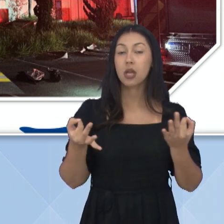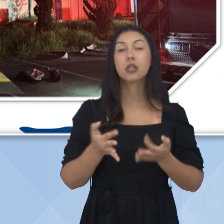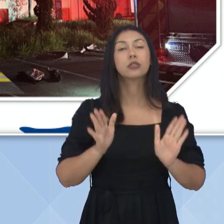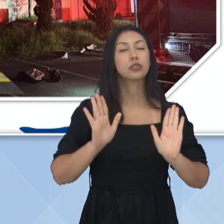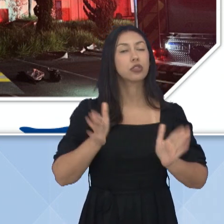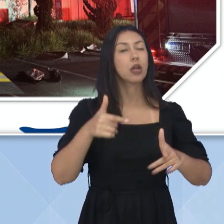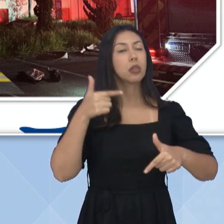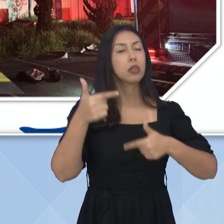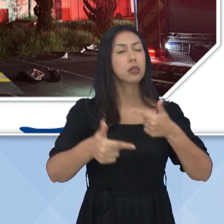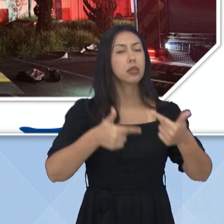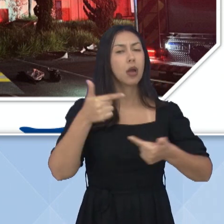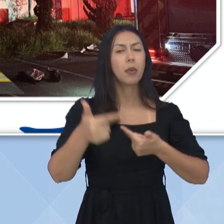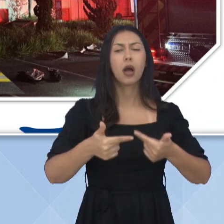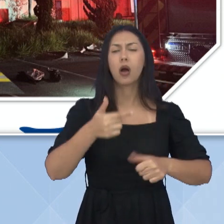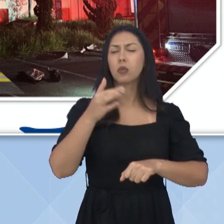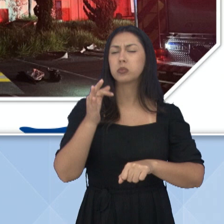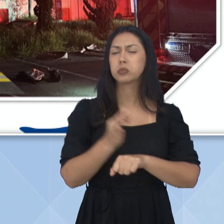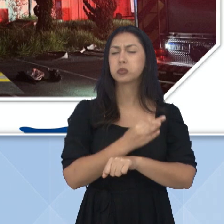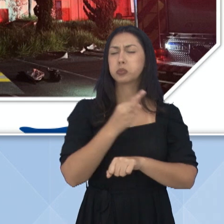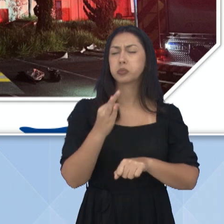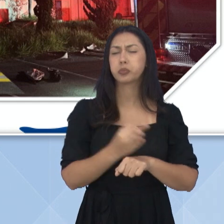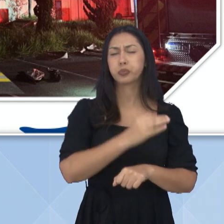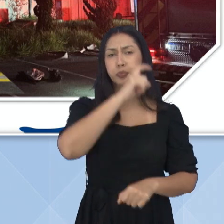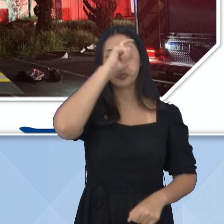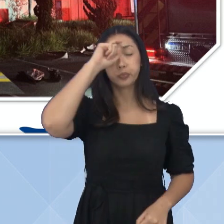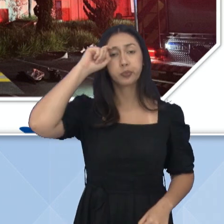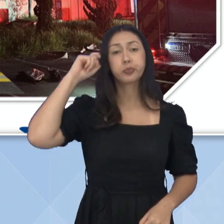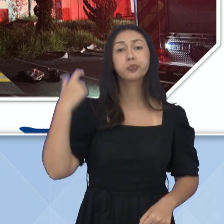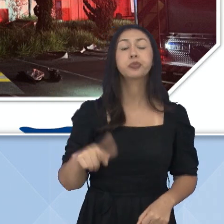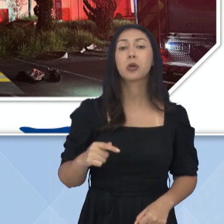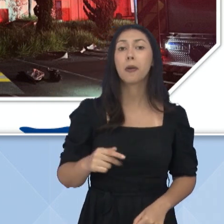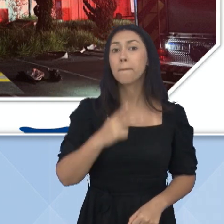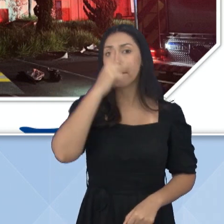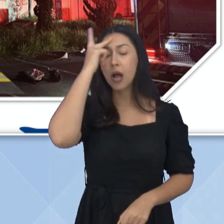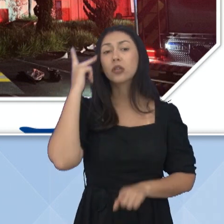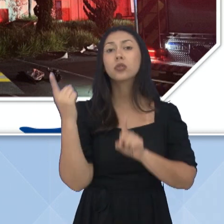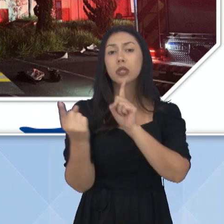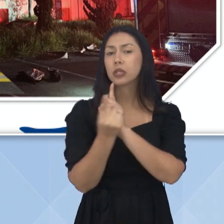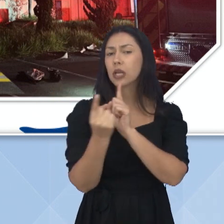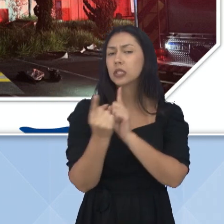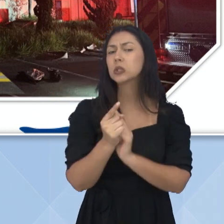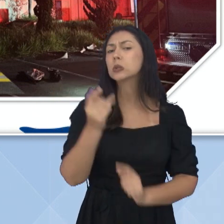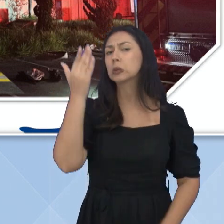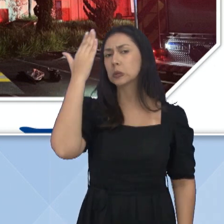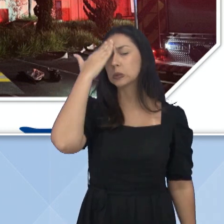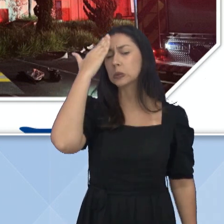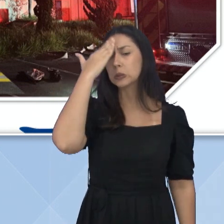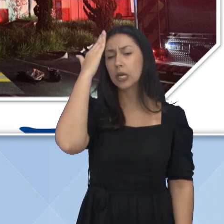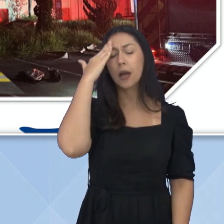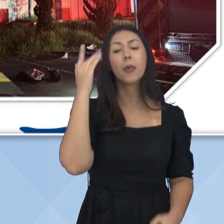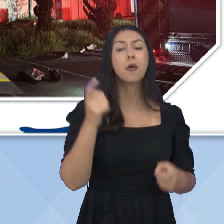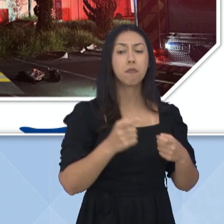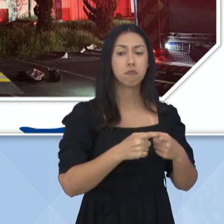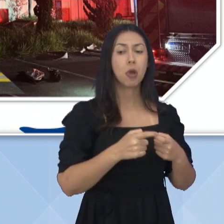história, trabalharam duro. Quem chegou a ser atendido já sabe o que estou falando. Médicos